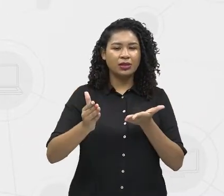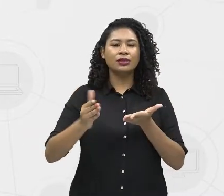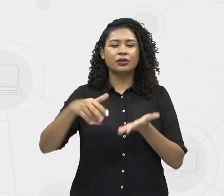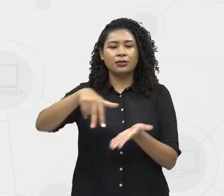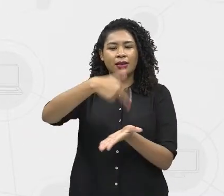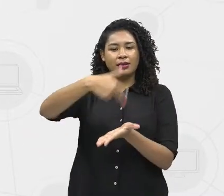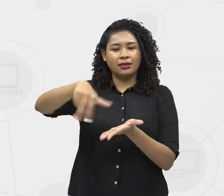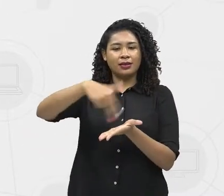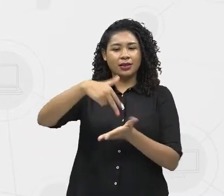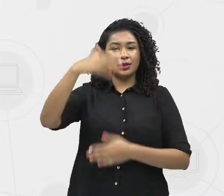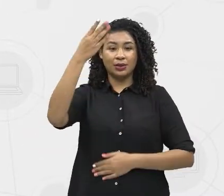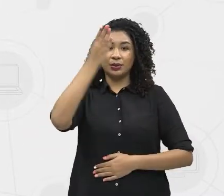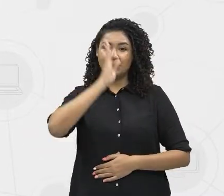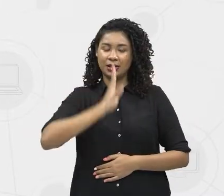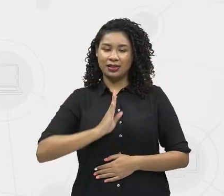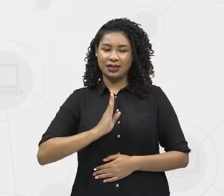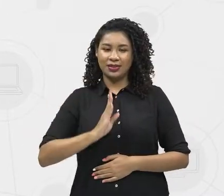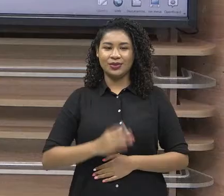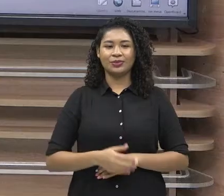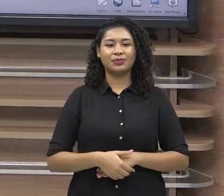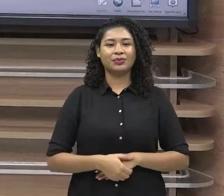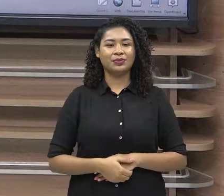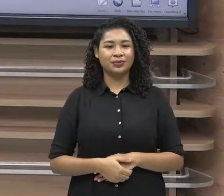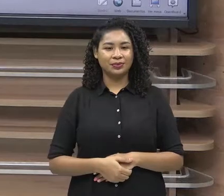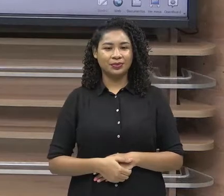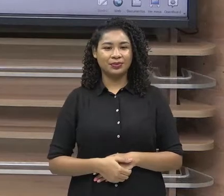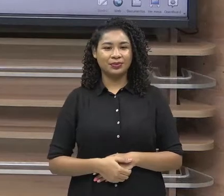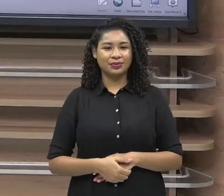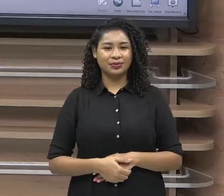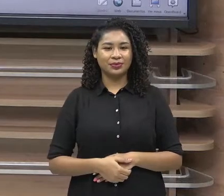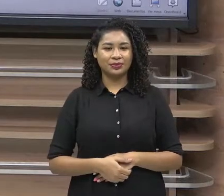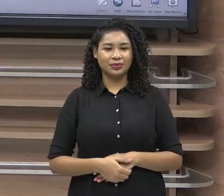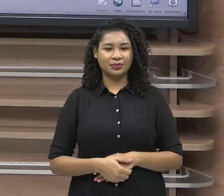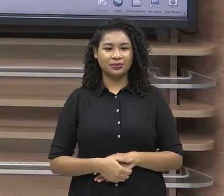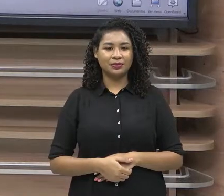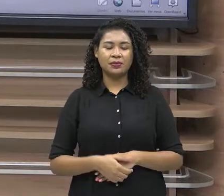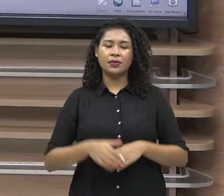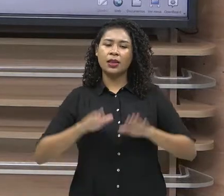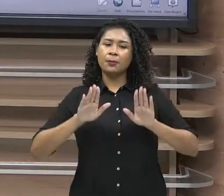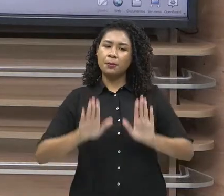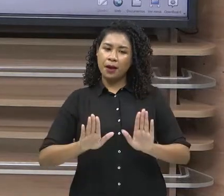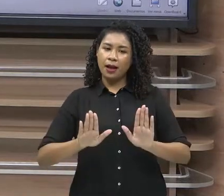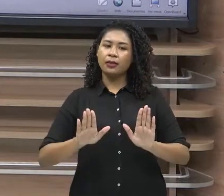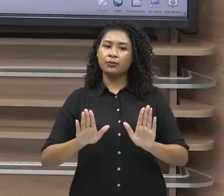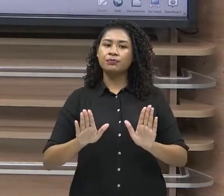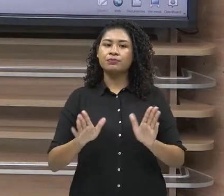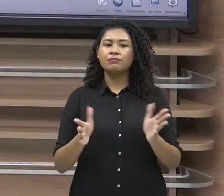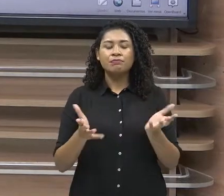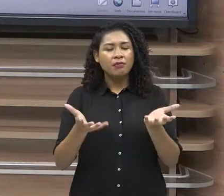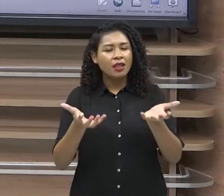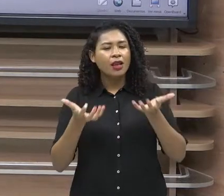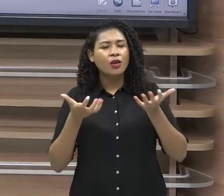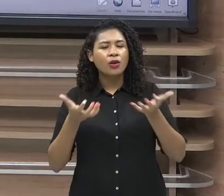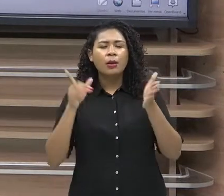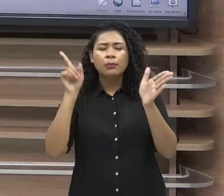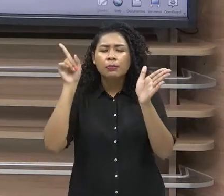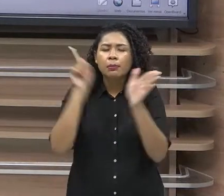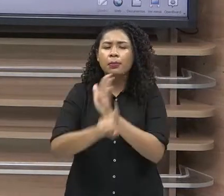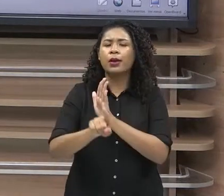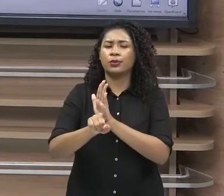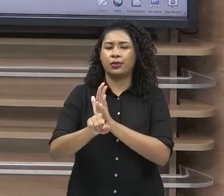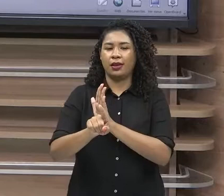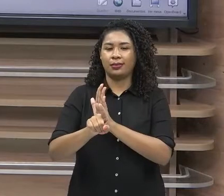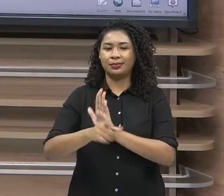da Dança no Brasil. Bem, antes de iniciar os conteúdos da aula, vou fazer uma pergunta para